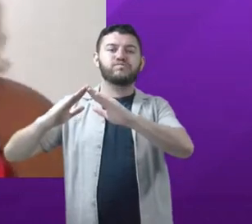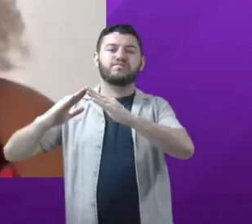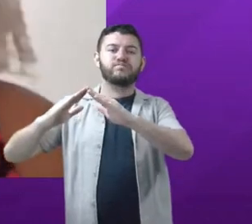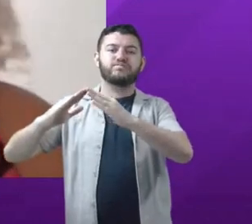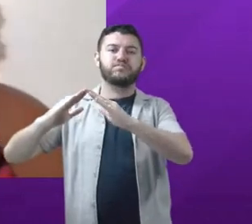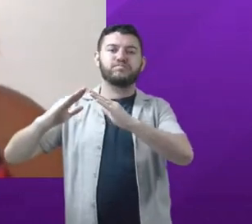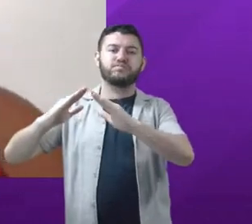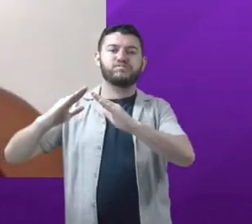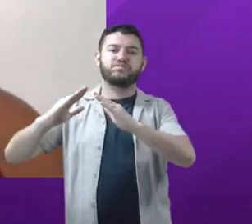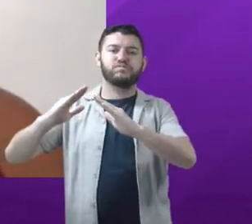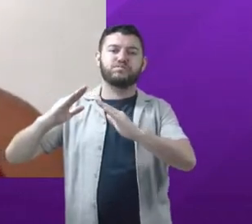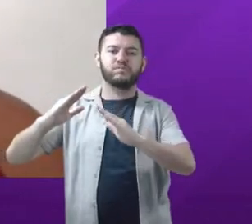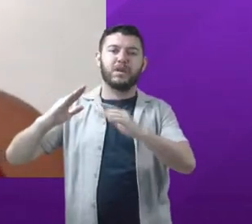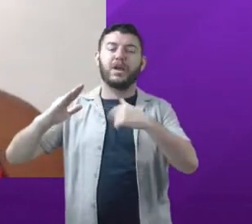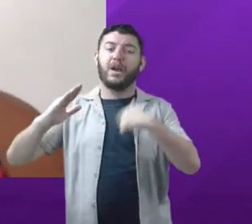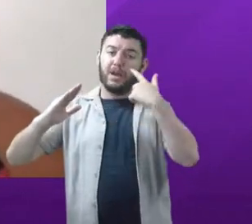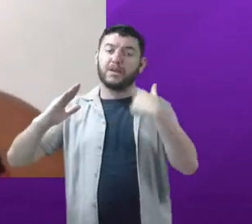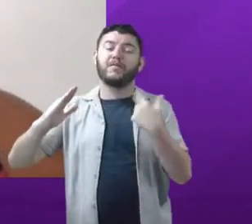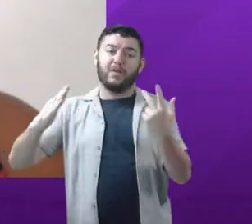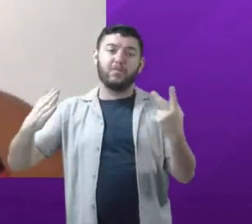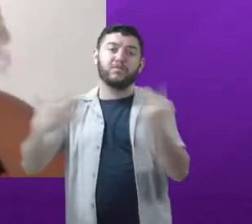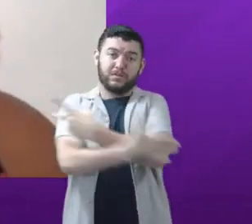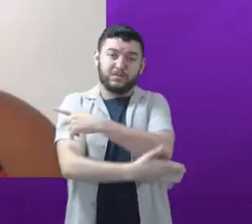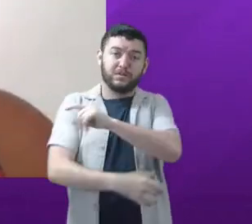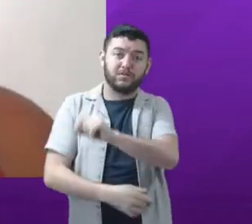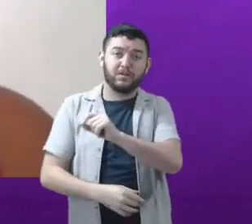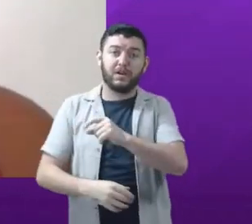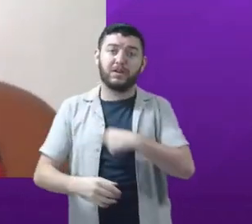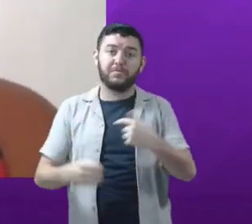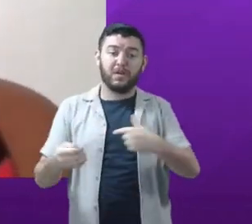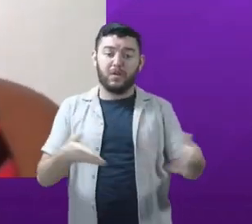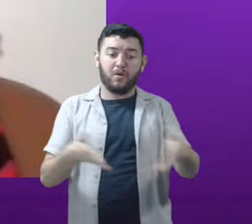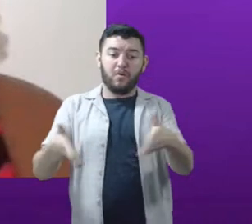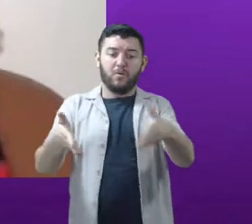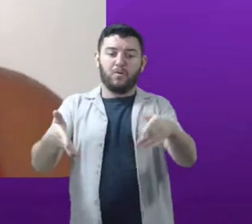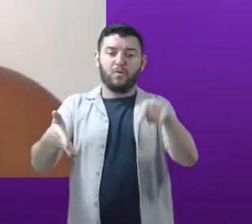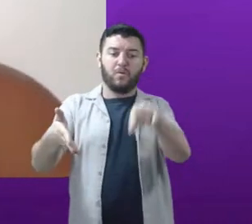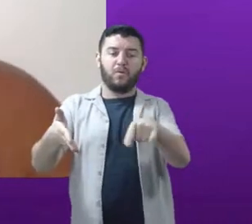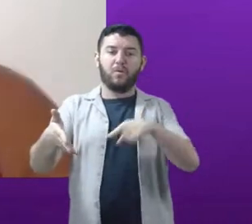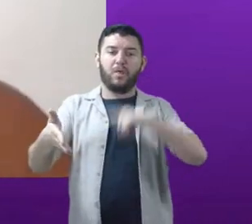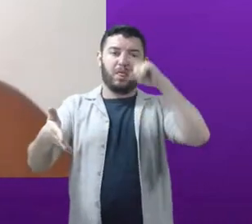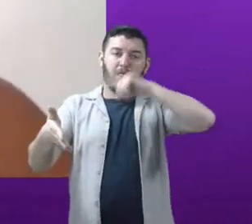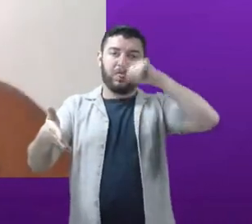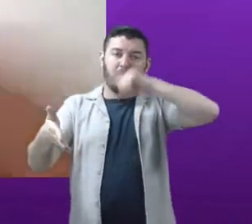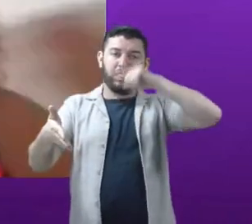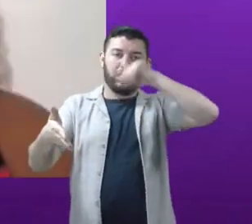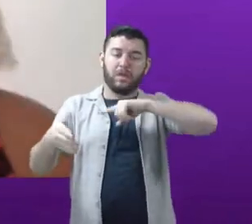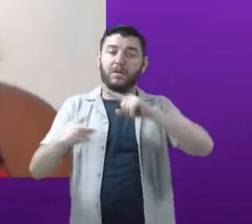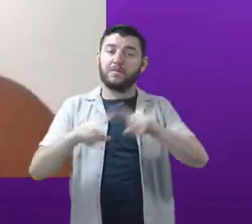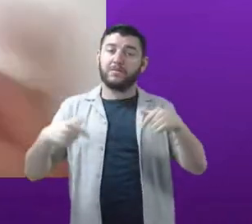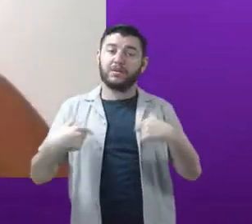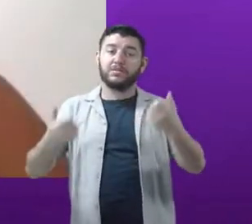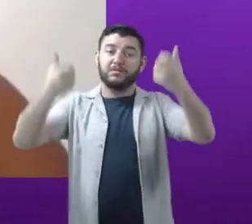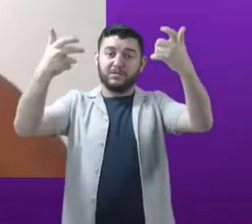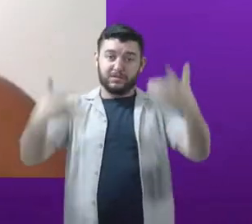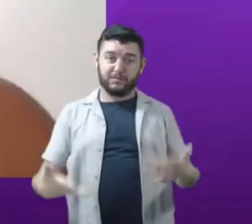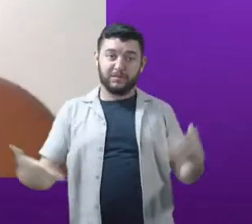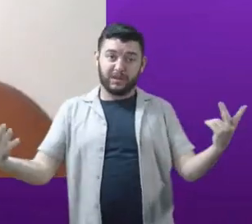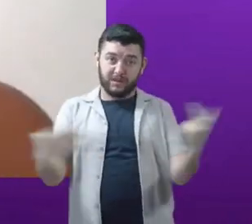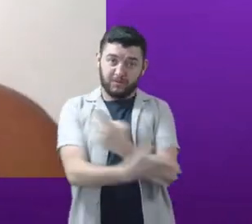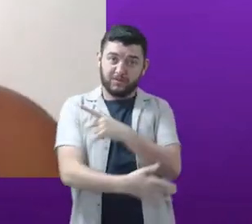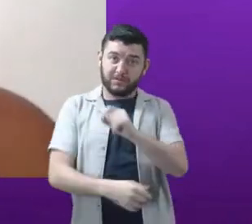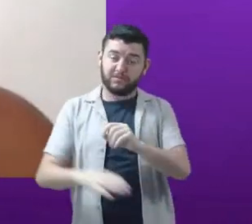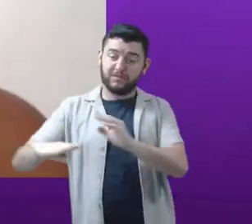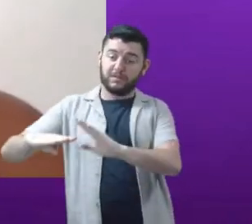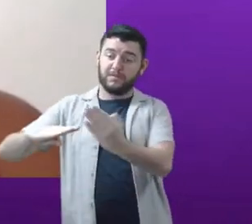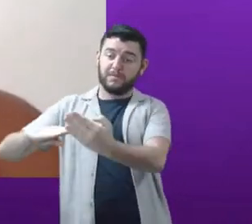o buraco, né, que se abriu nas principais vias, né? Essa situação, como eu disse, ou caso Pinheiro,